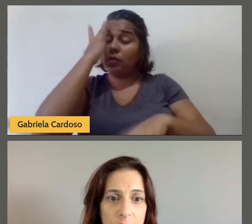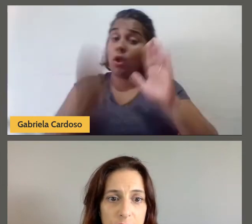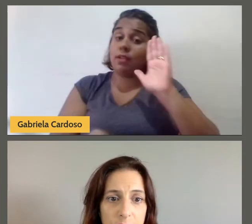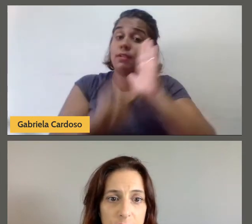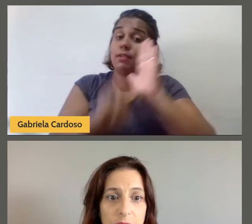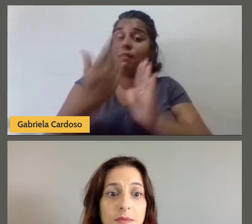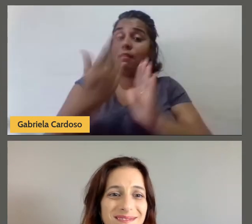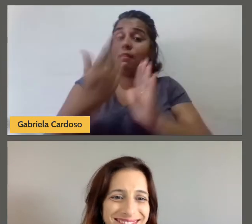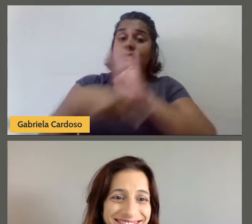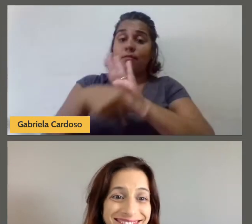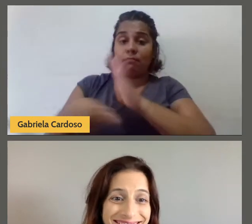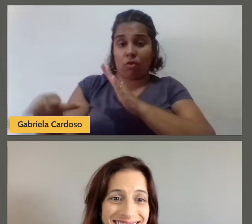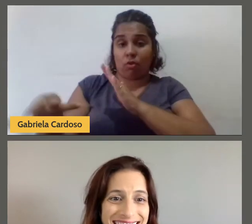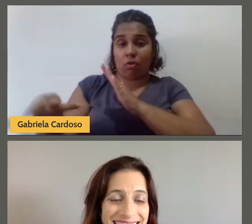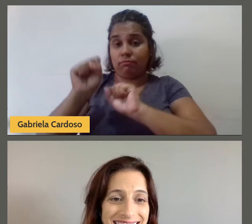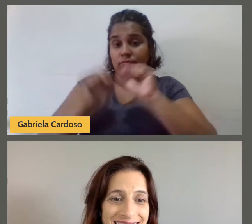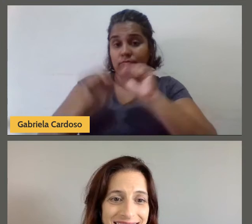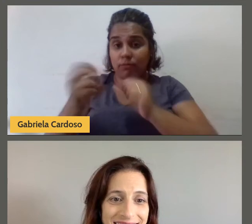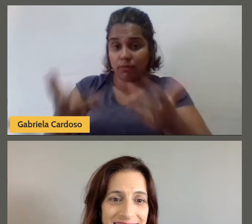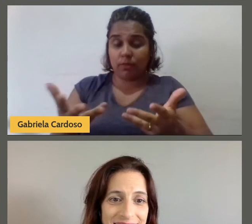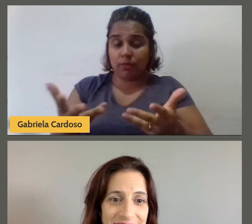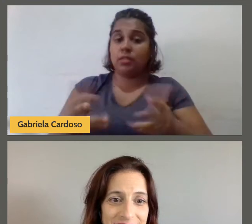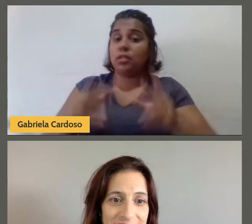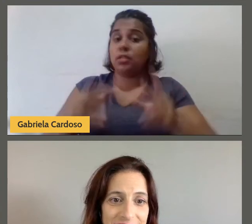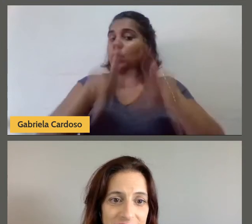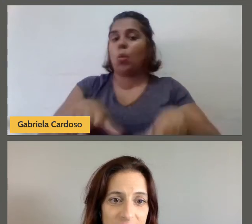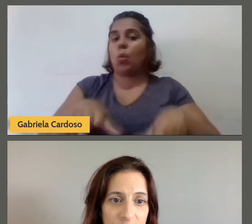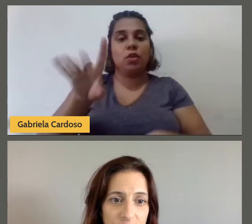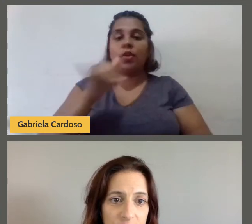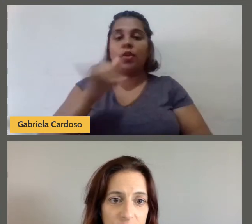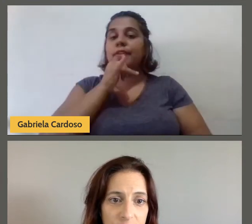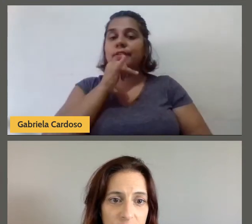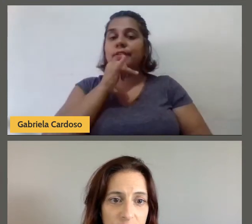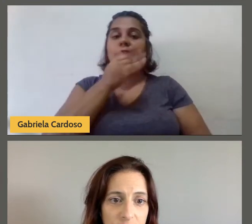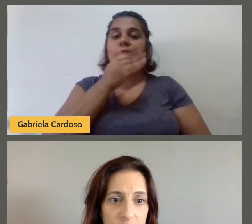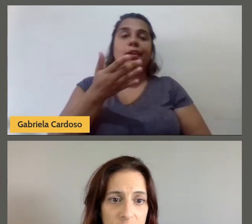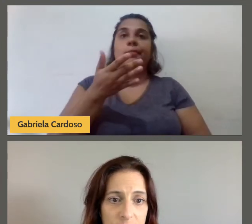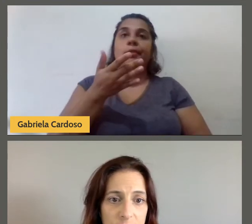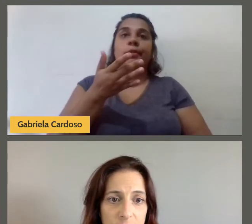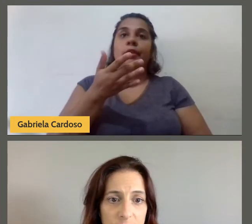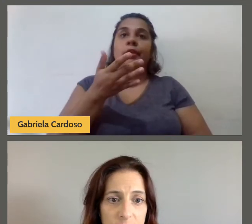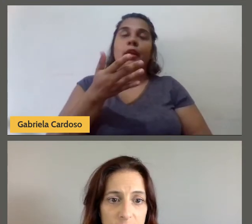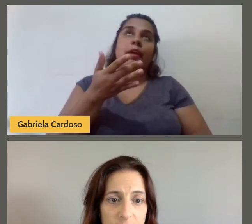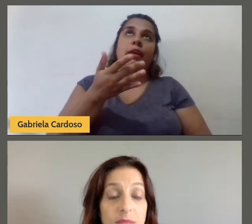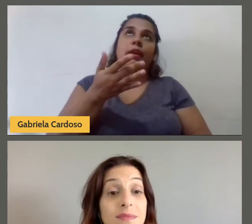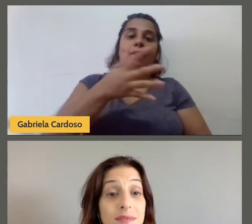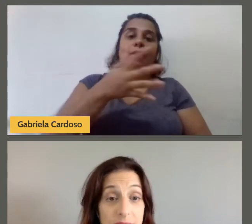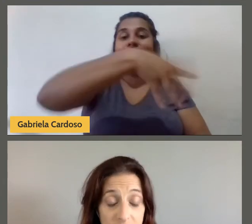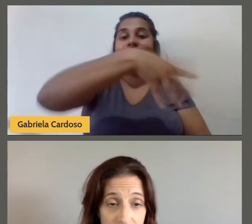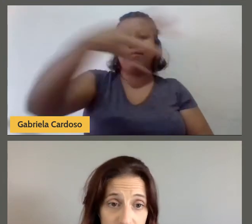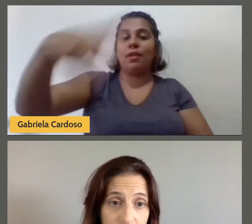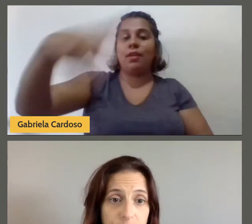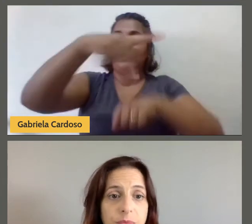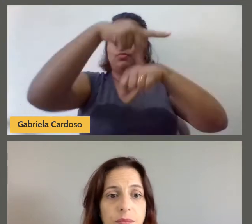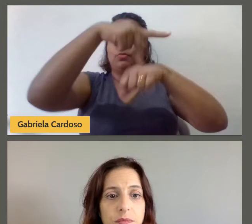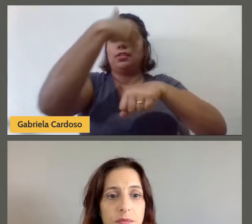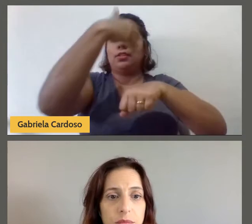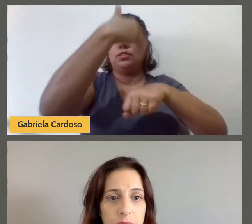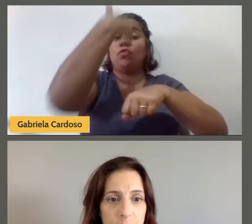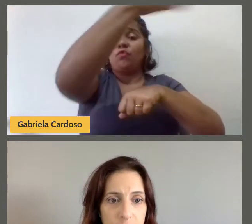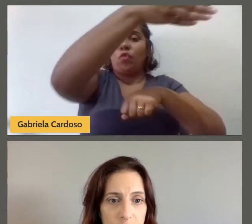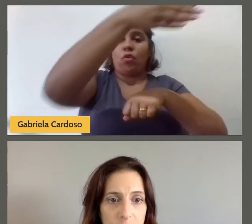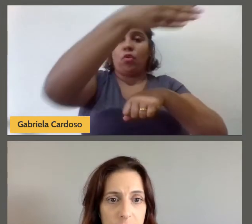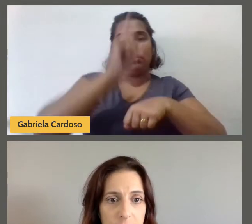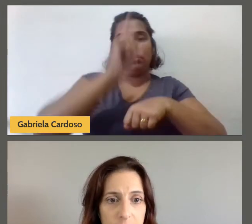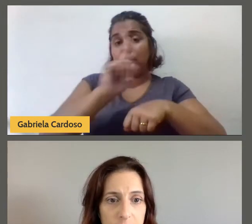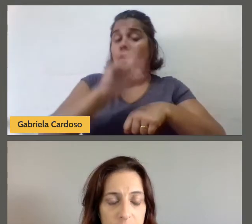do exterior, mas também imigrantes internos. Então, de repente, né, alguém que veio do Nordeste, abriu seu restaurante aqui em São Paulo, ou uma pessoa